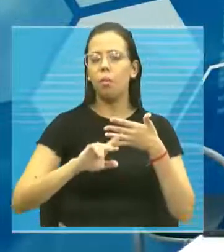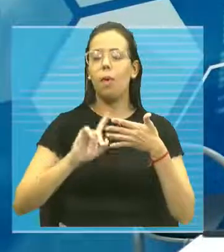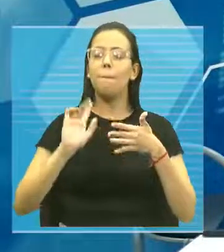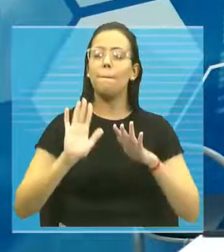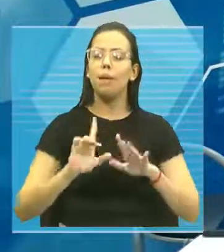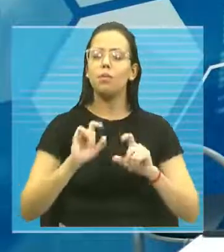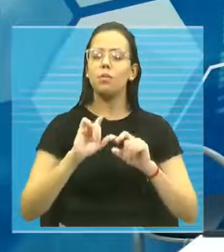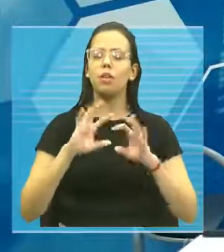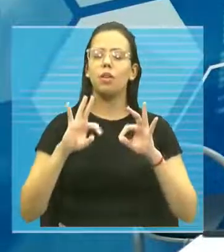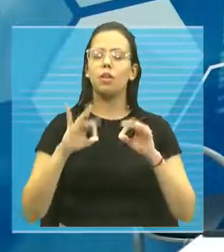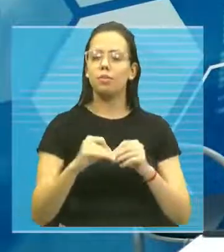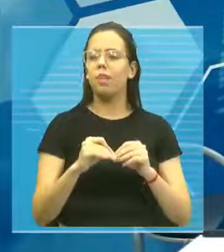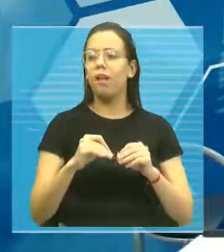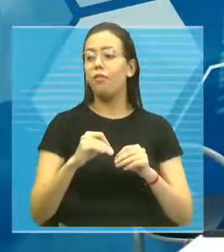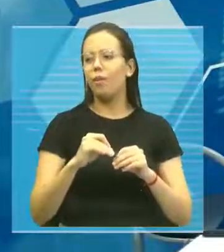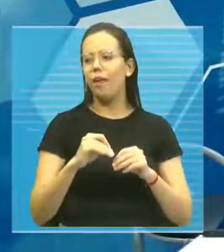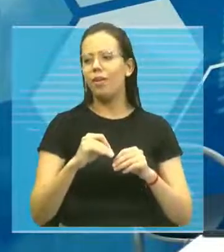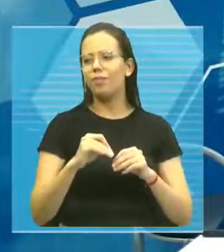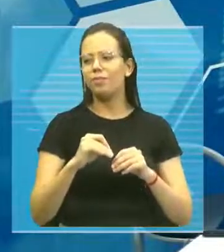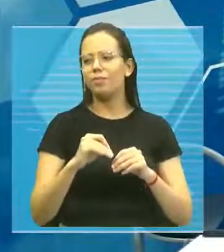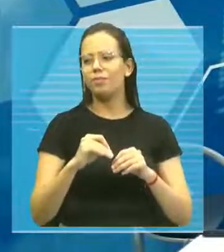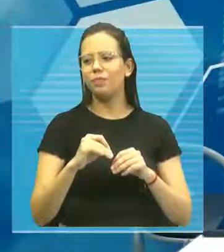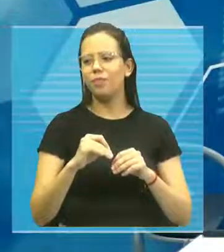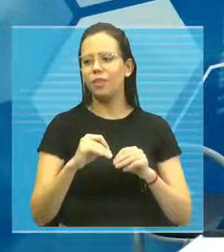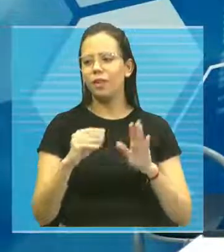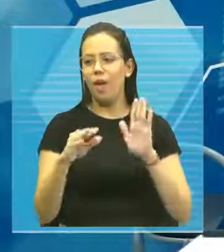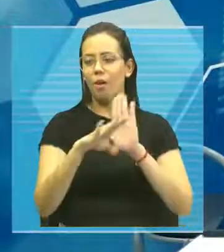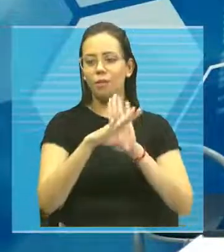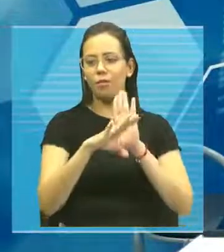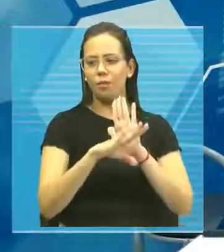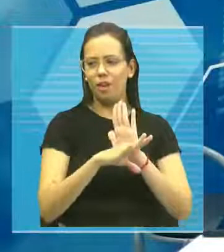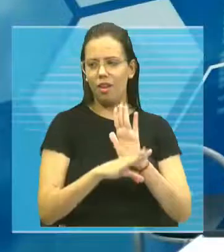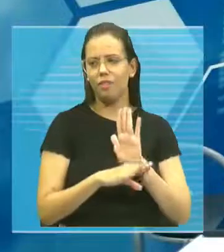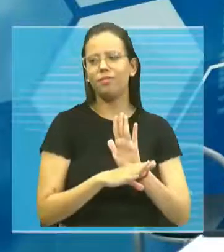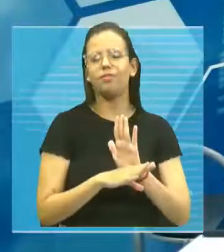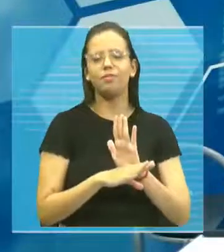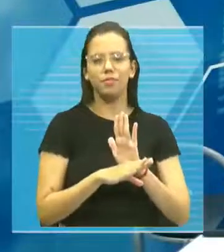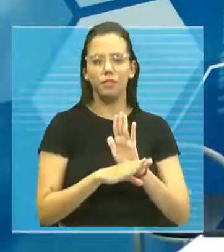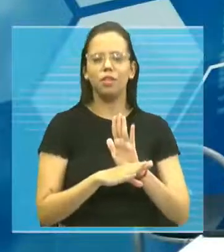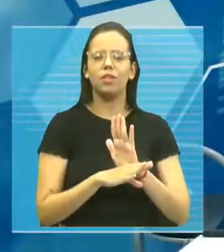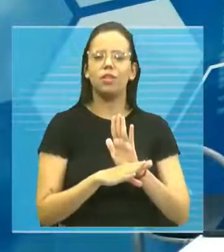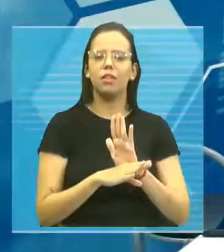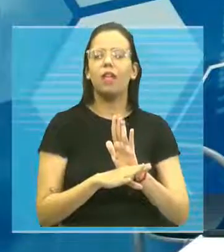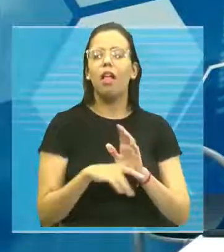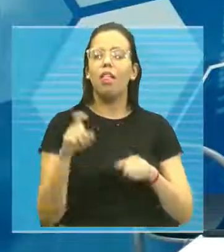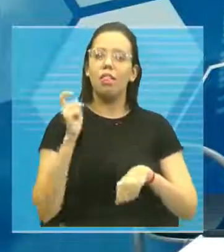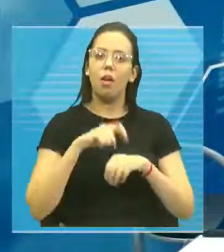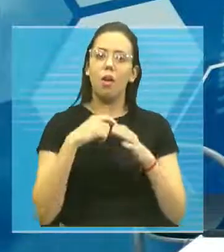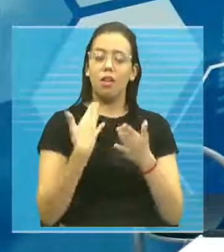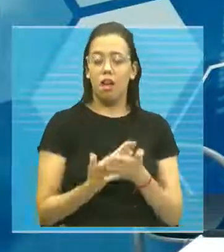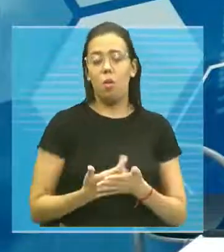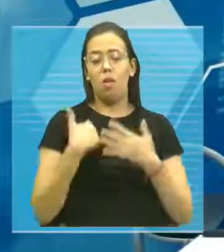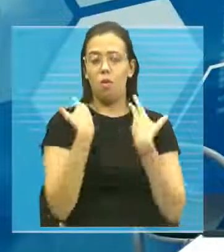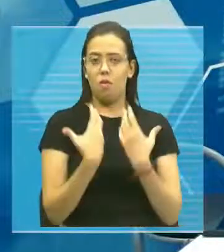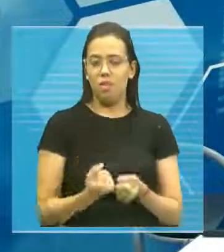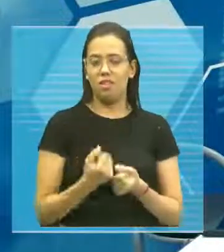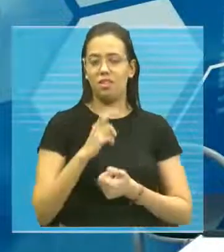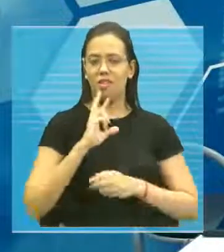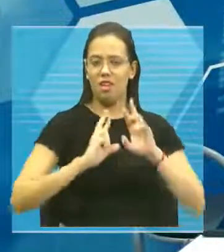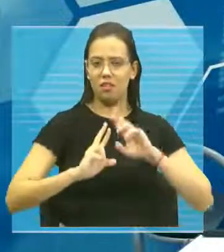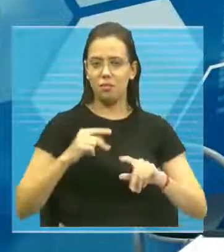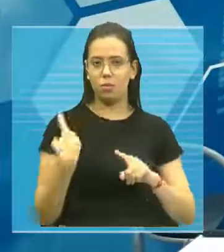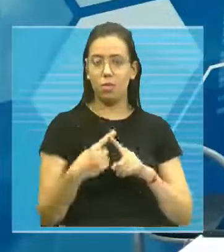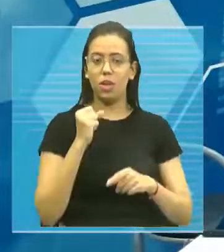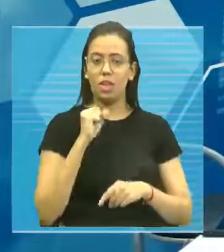fazer um Formes todo ele subjetivo é claro que lá na hora que eu tiver dando aula eu vou aceitar muitas respostas Porque